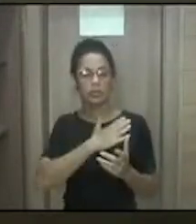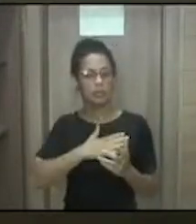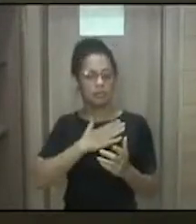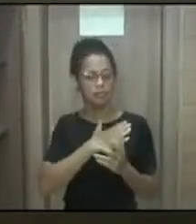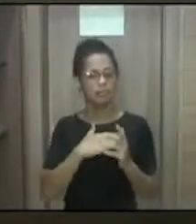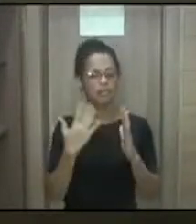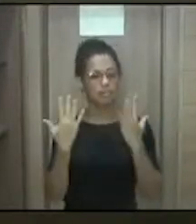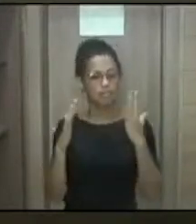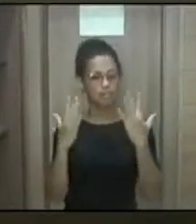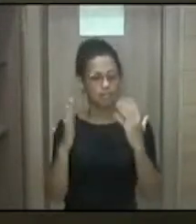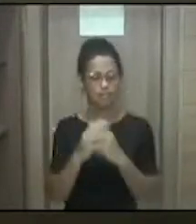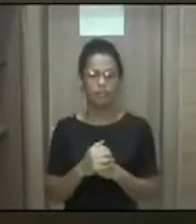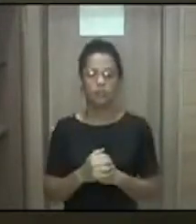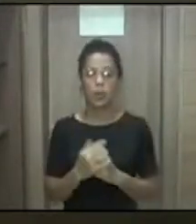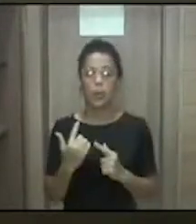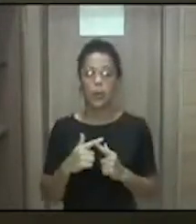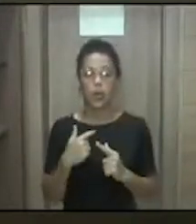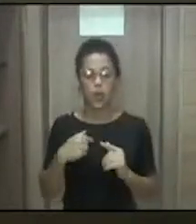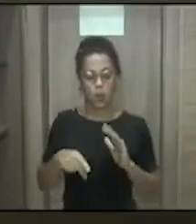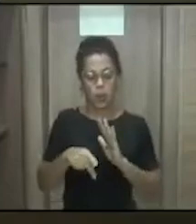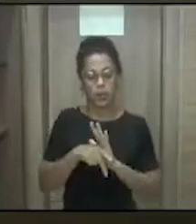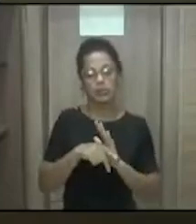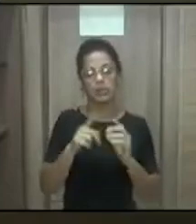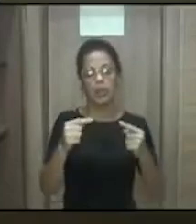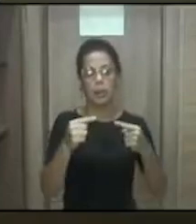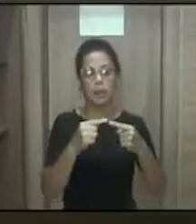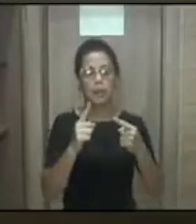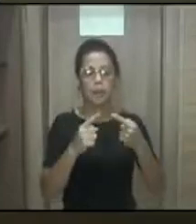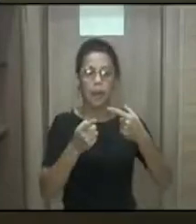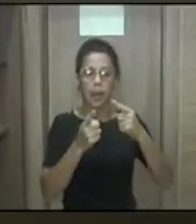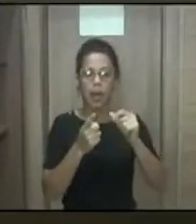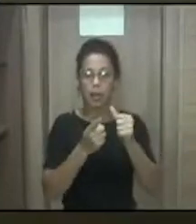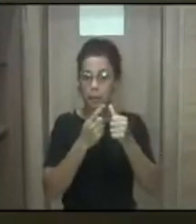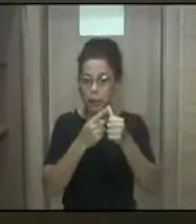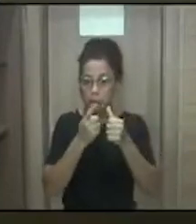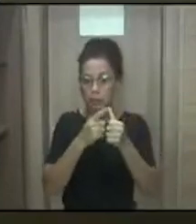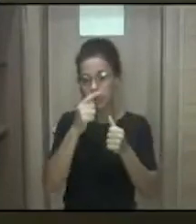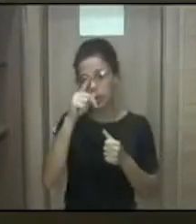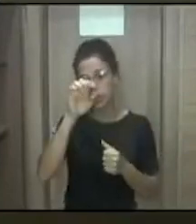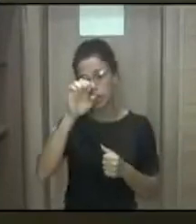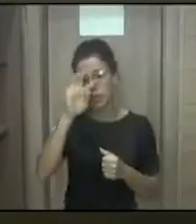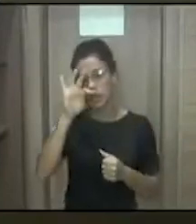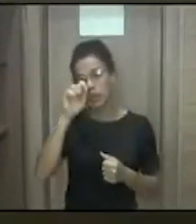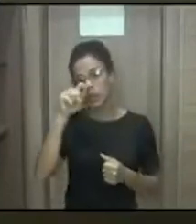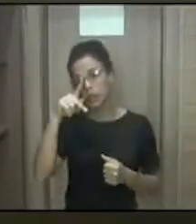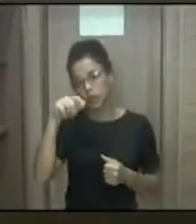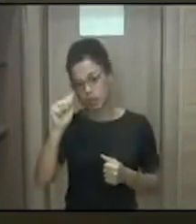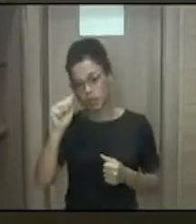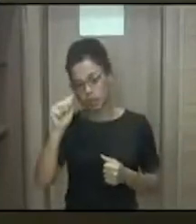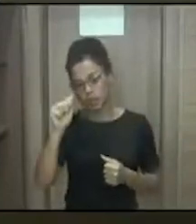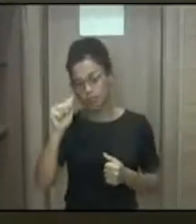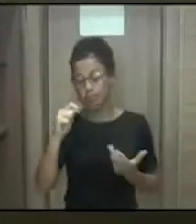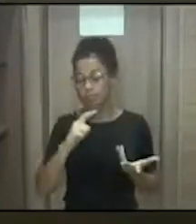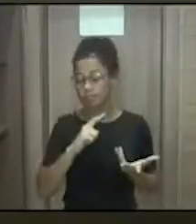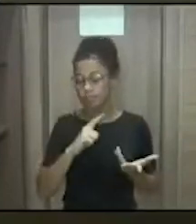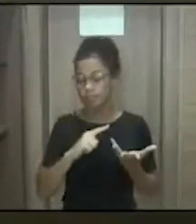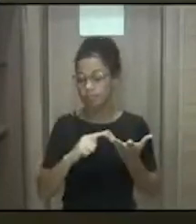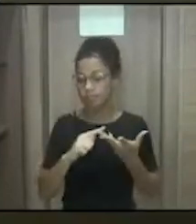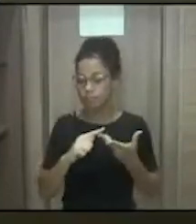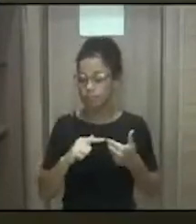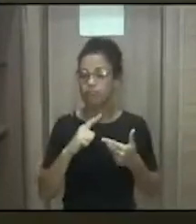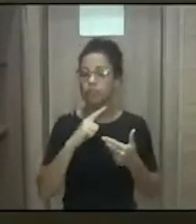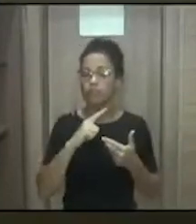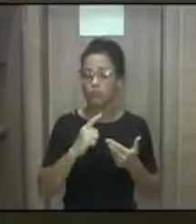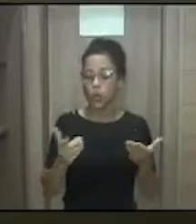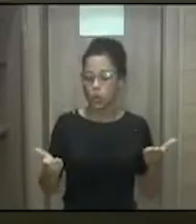na primeira etapa que vocês trouxeram no diretório, acho que há um tempo, e não me surgiu tantas questões assim, né, como me surgiu